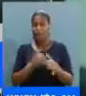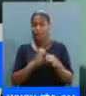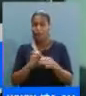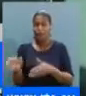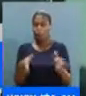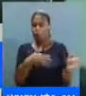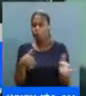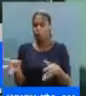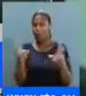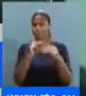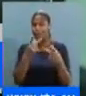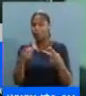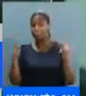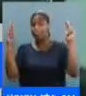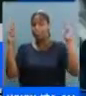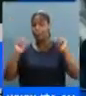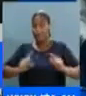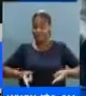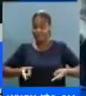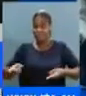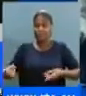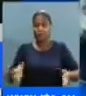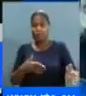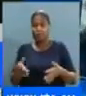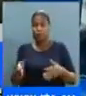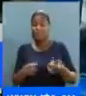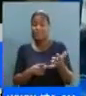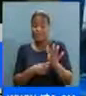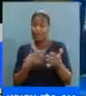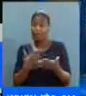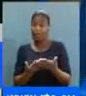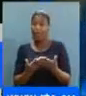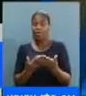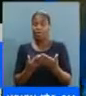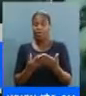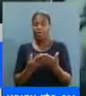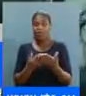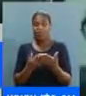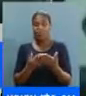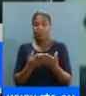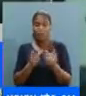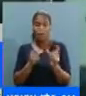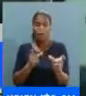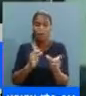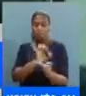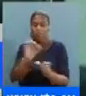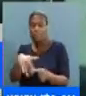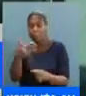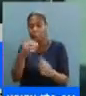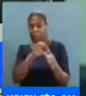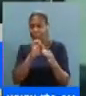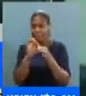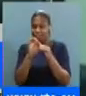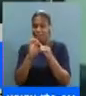liberdade que começavam a soprar, com referência logo nas suas primeiras linhas à relação